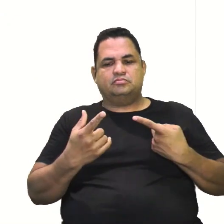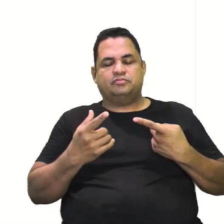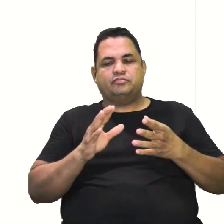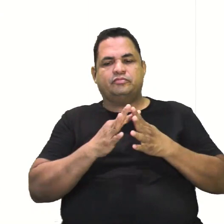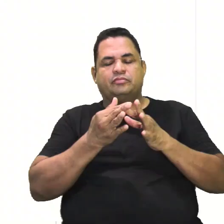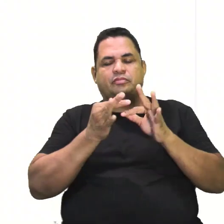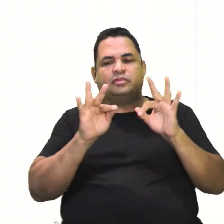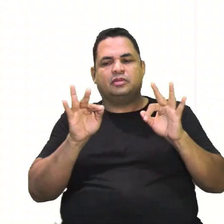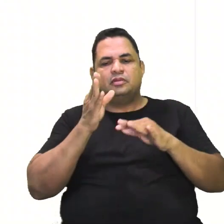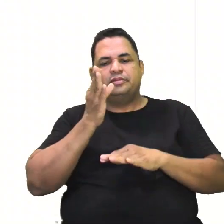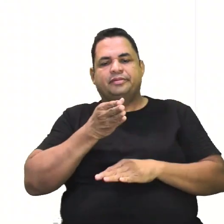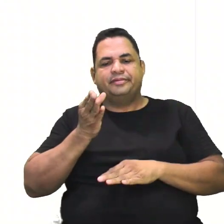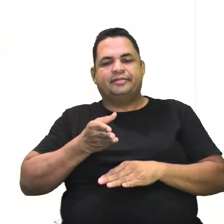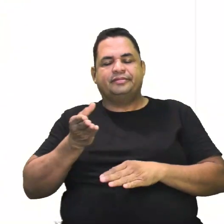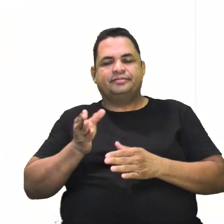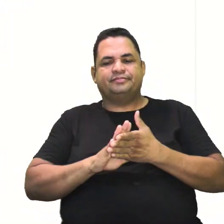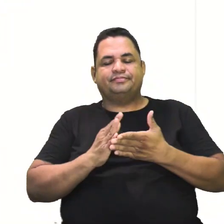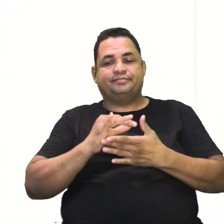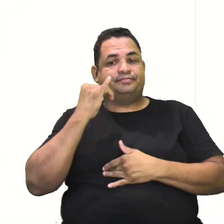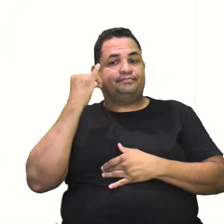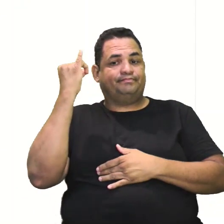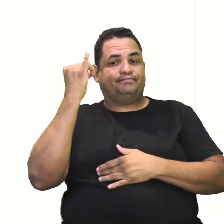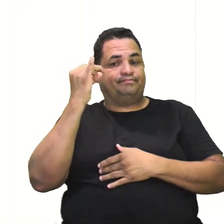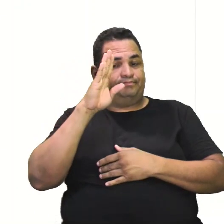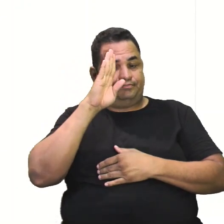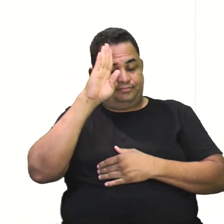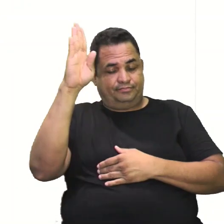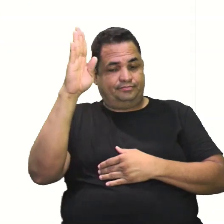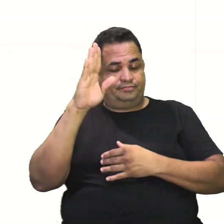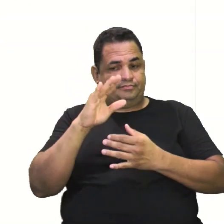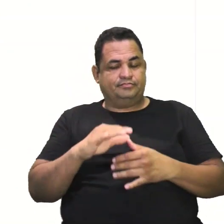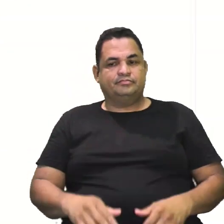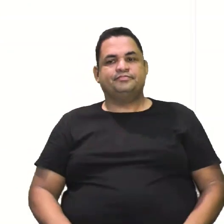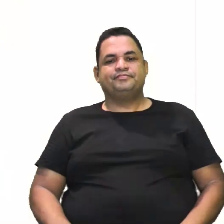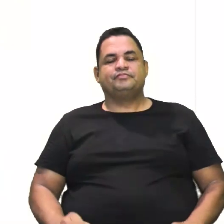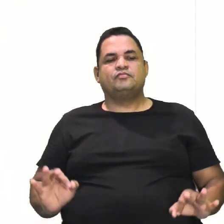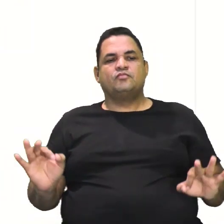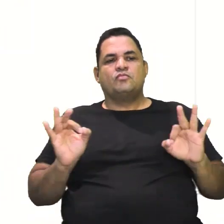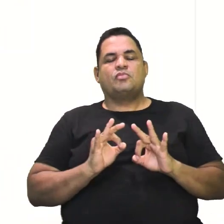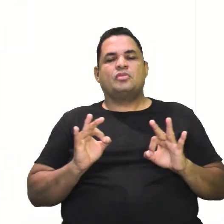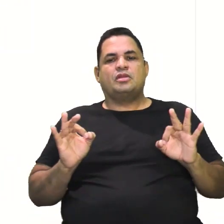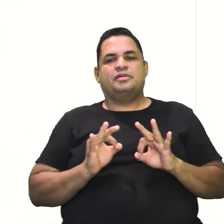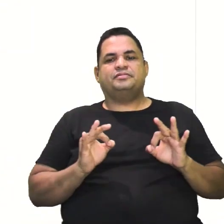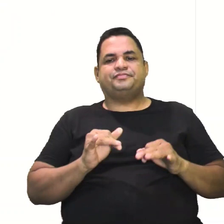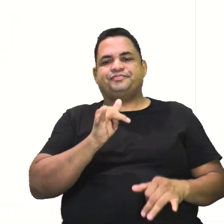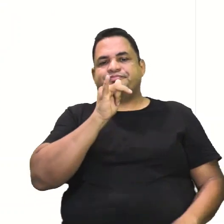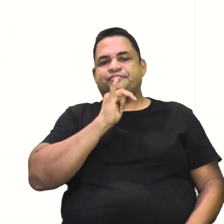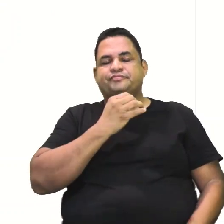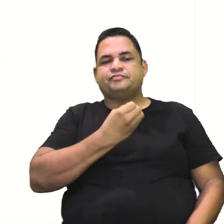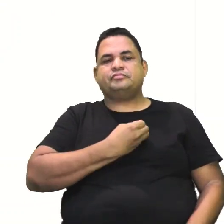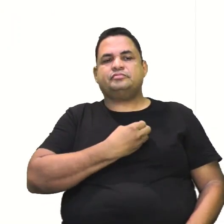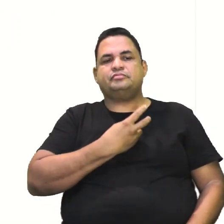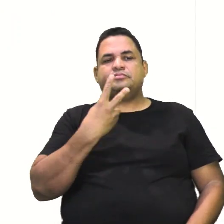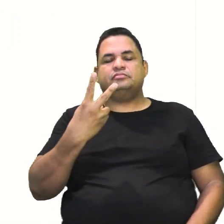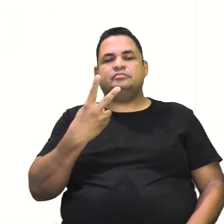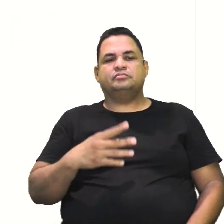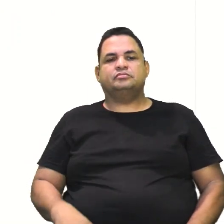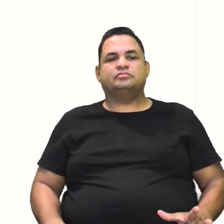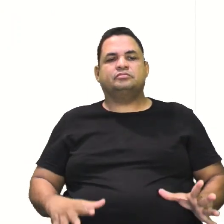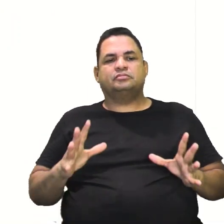Então, a simplificação é crucial, é importantíssima, tá? Perfeito. Exemplo número 2, bora